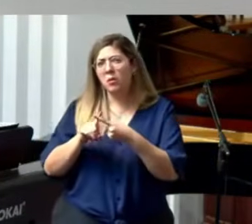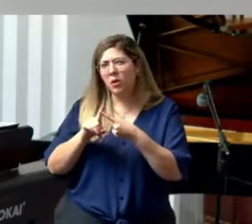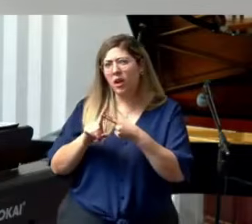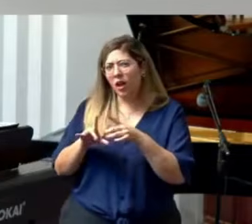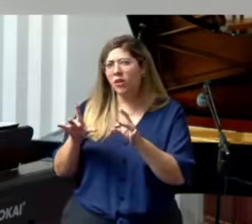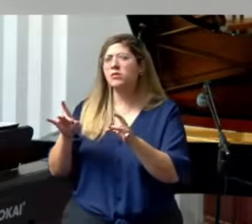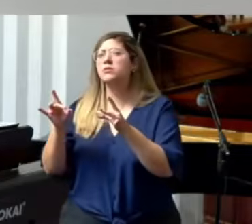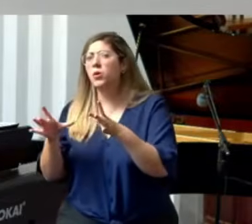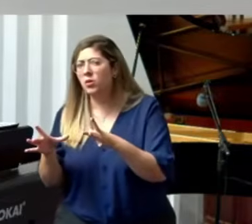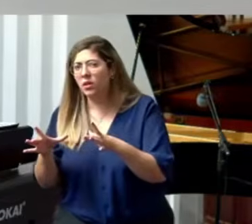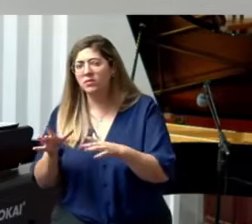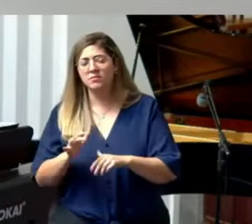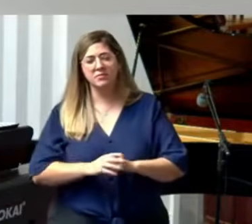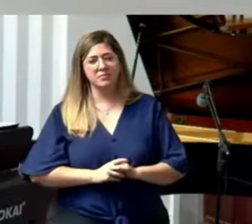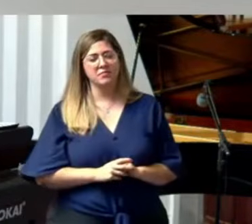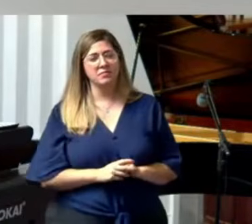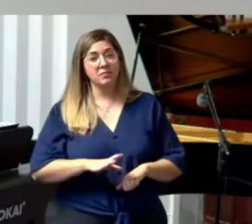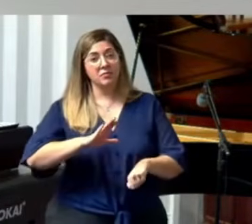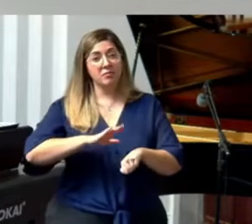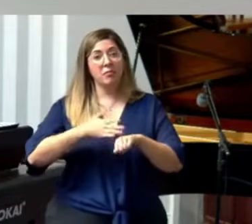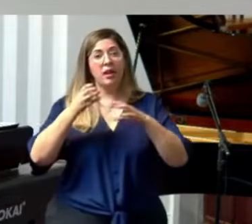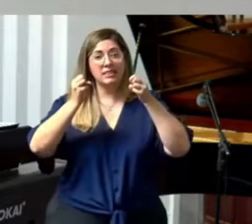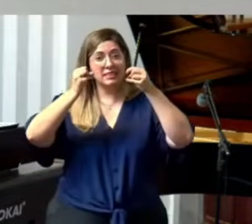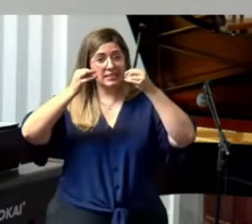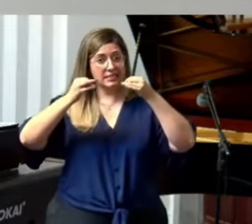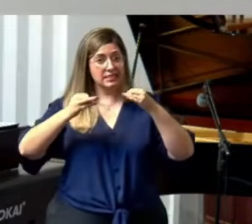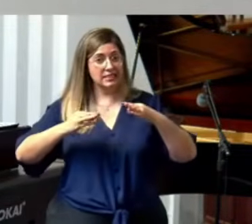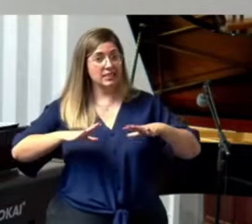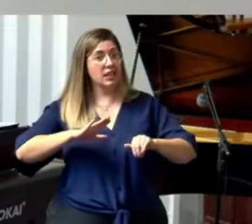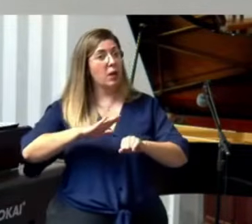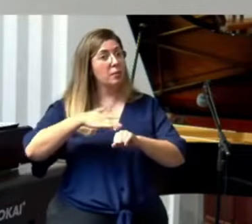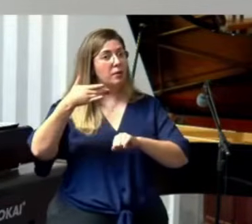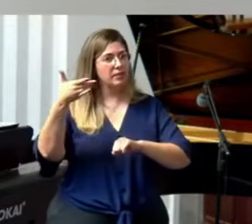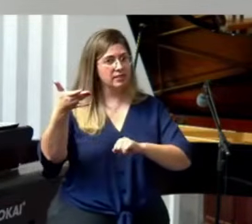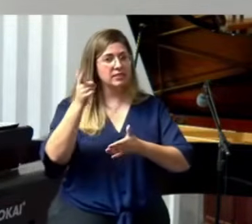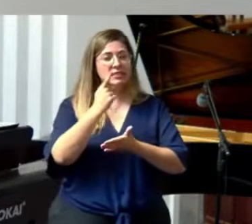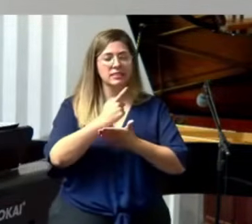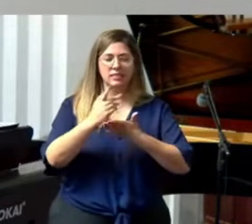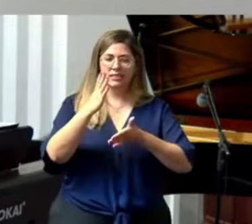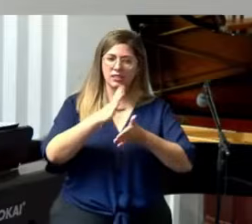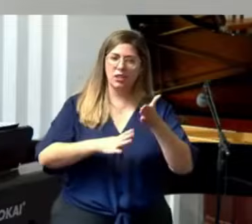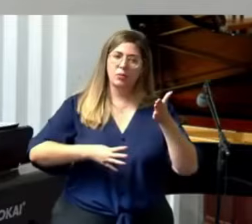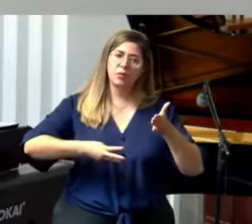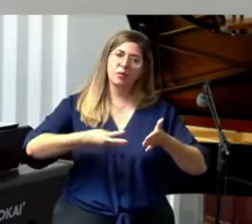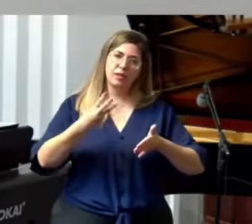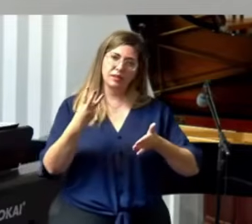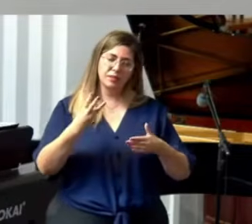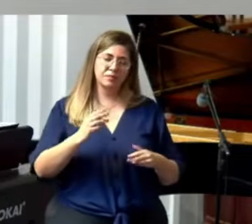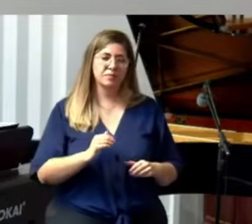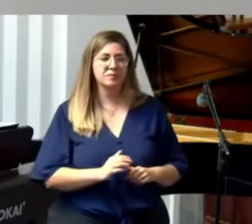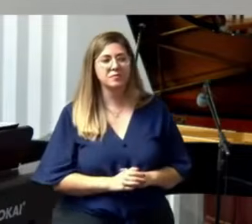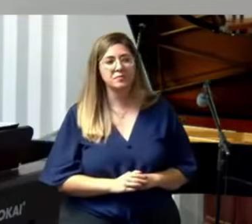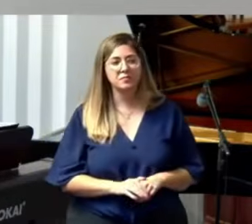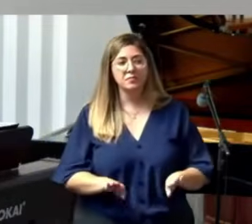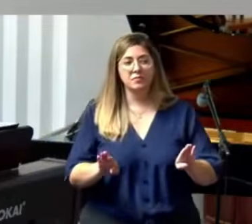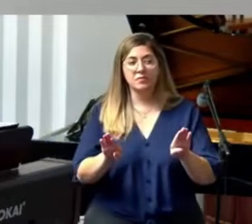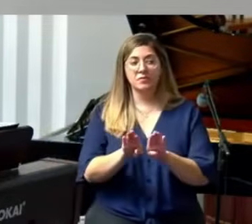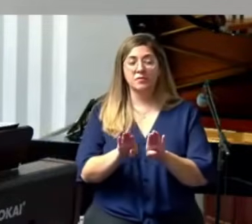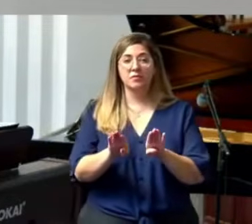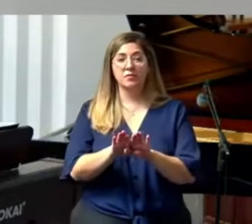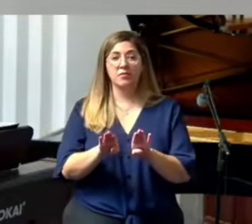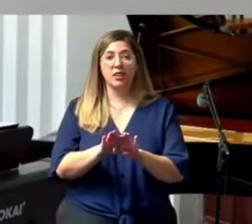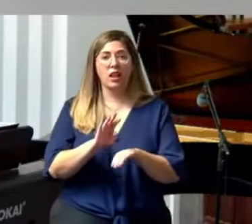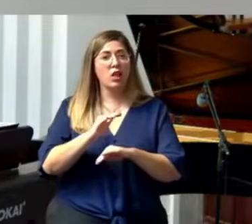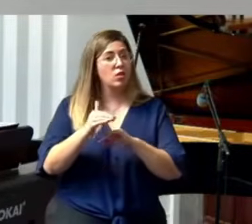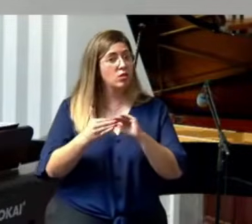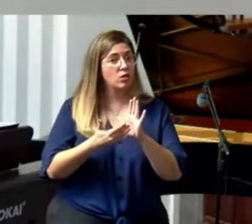expulso, com um pouco mais de detalhes que este texto de Gênesis capítulo 3 nos apresenta, assim como o contexto